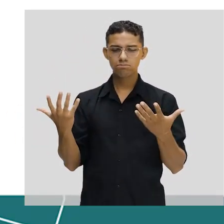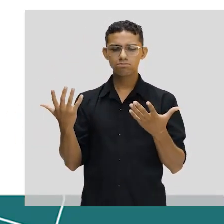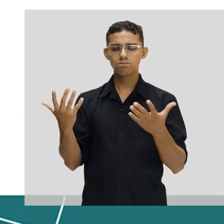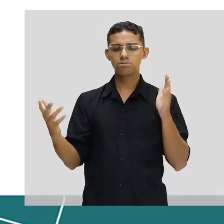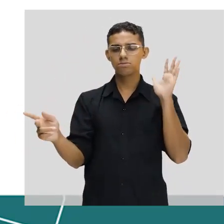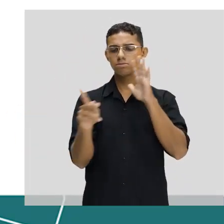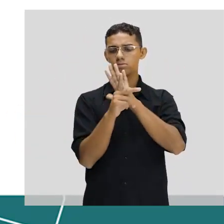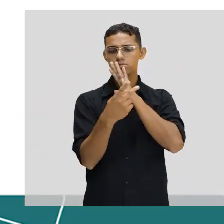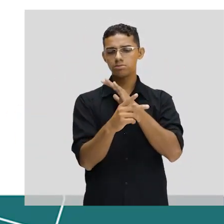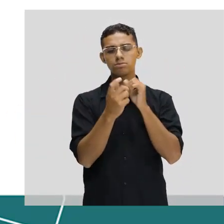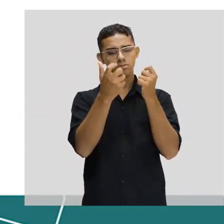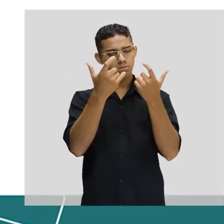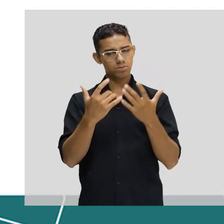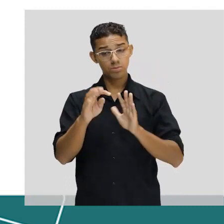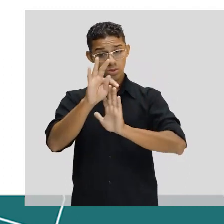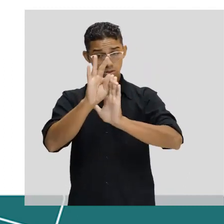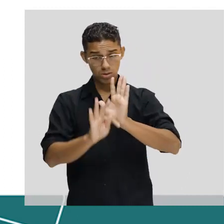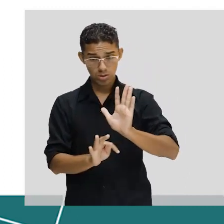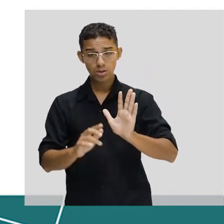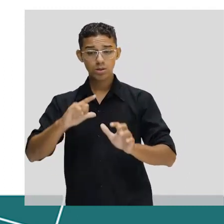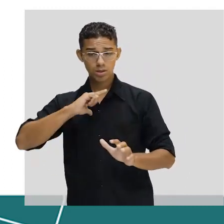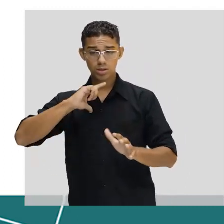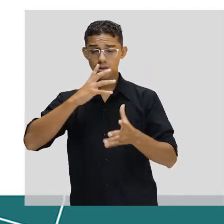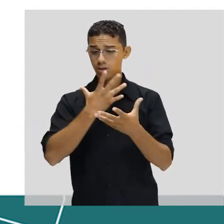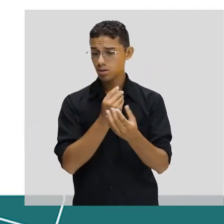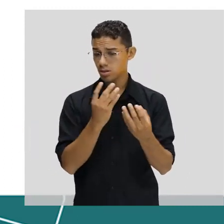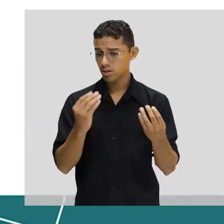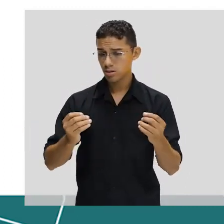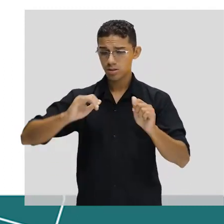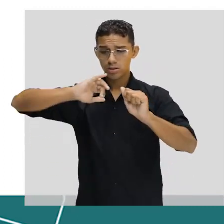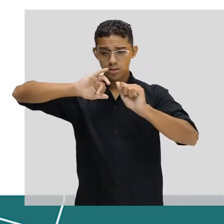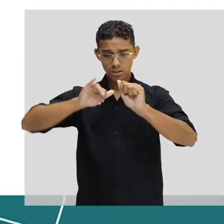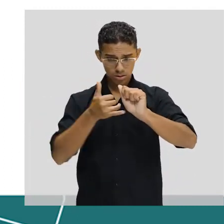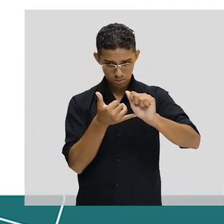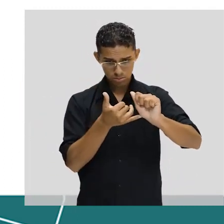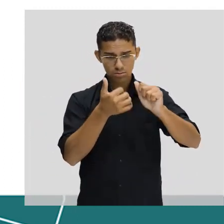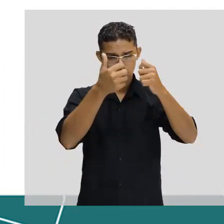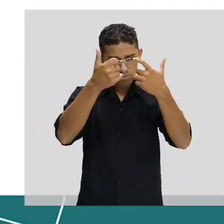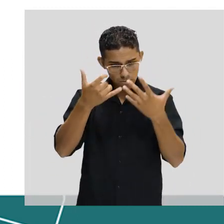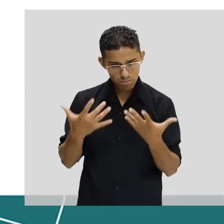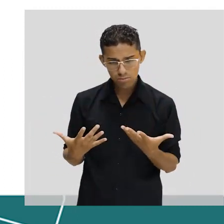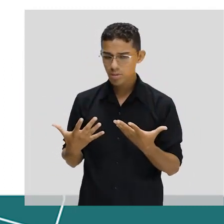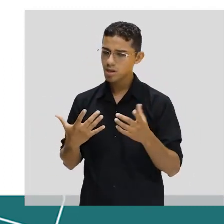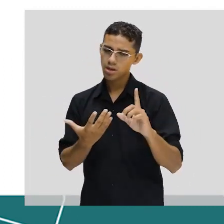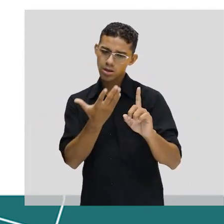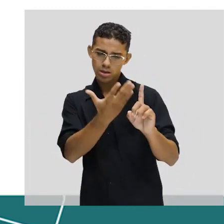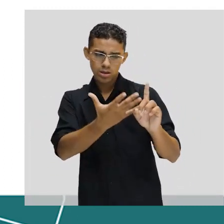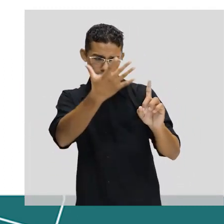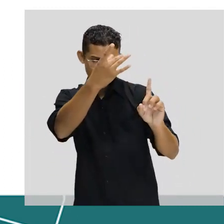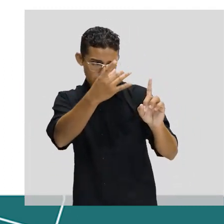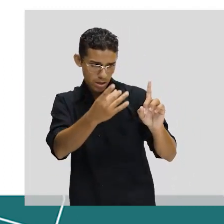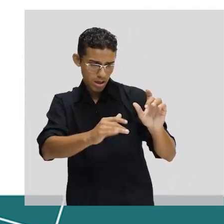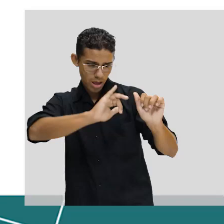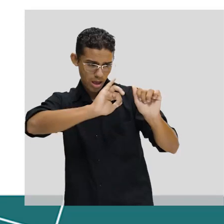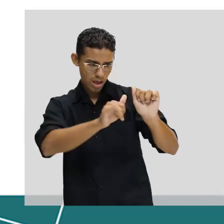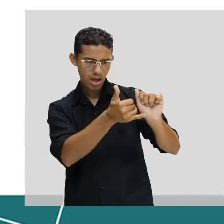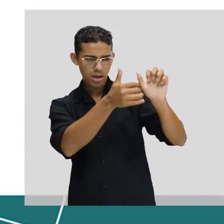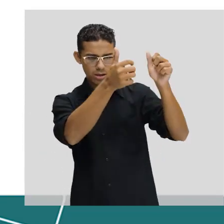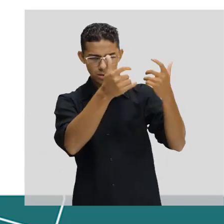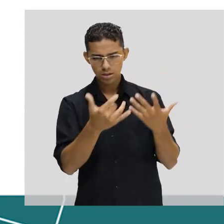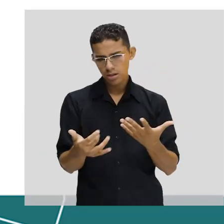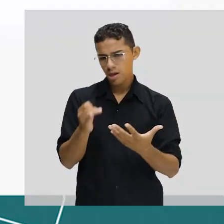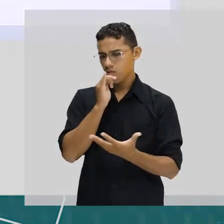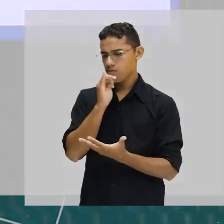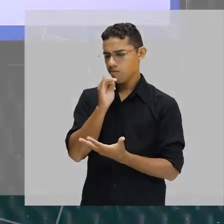Dessa forma, são textos repletos de adjetivos que descrevem ou apresentam imagens a partir das